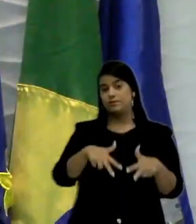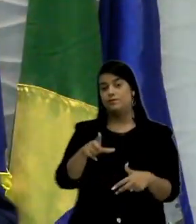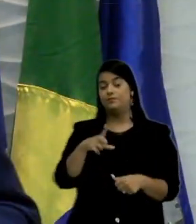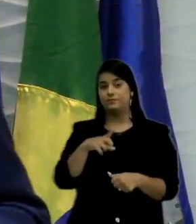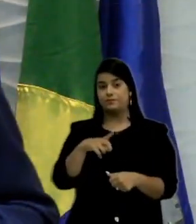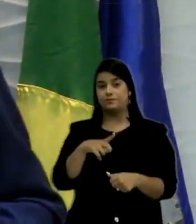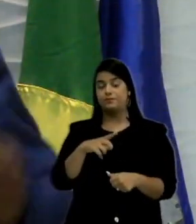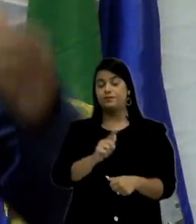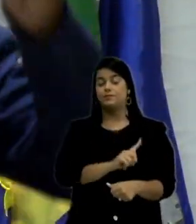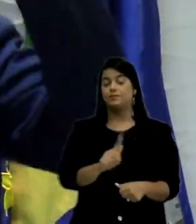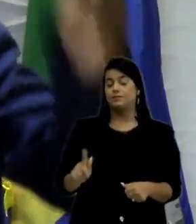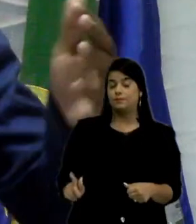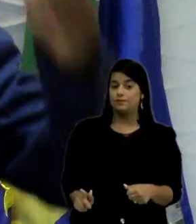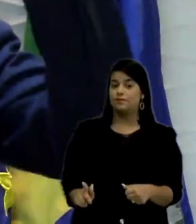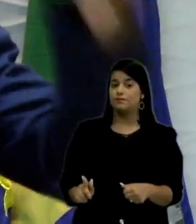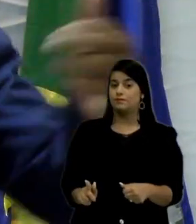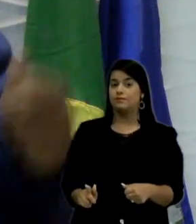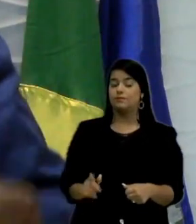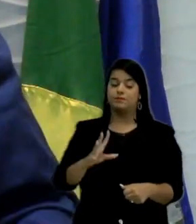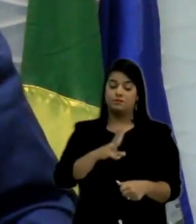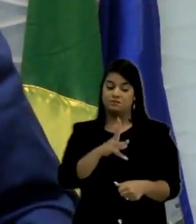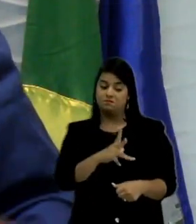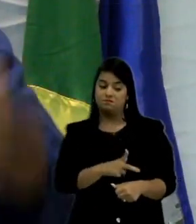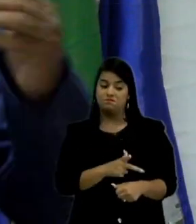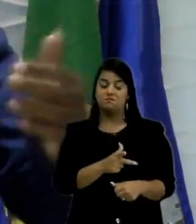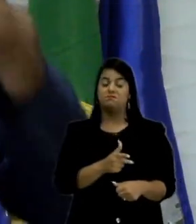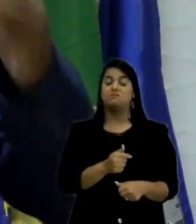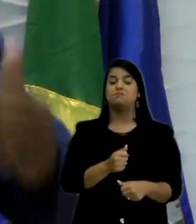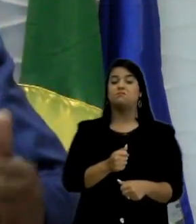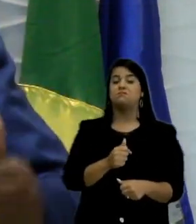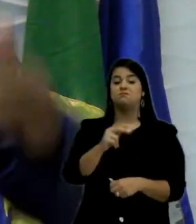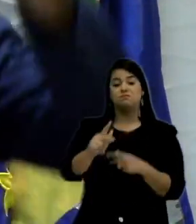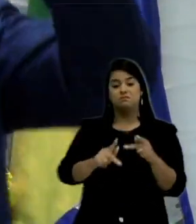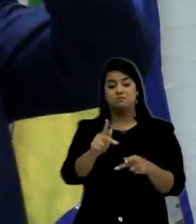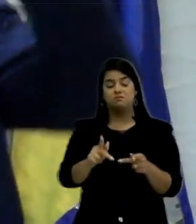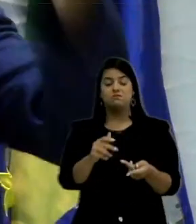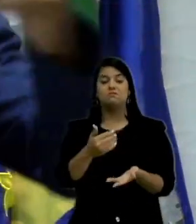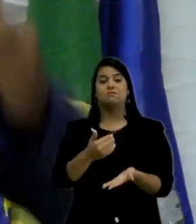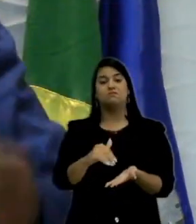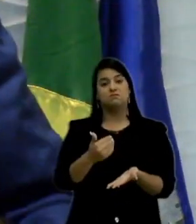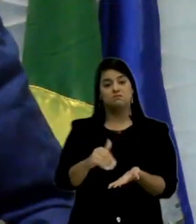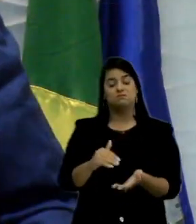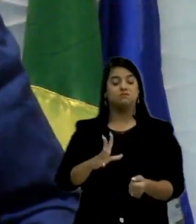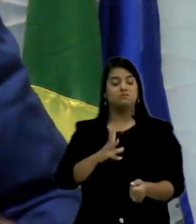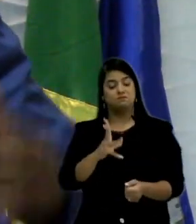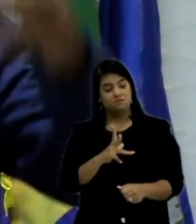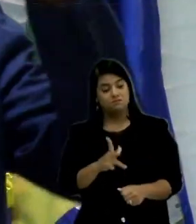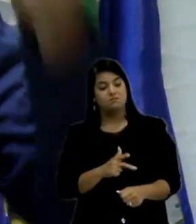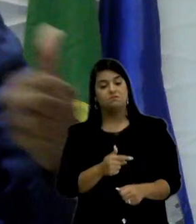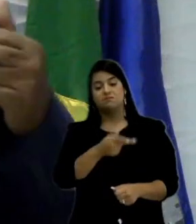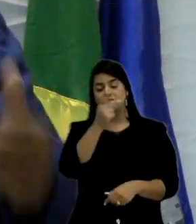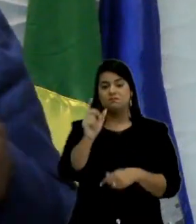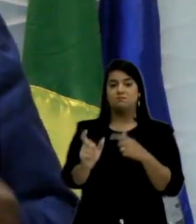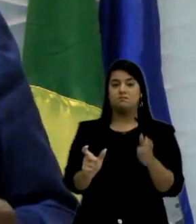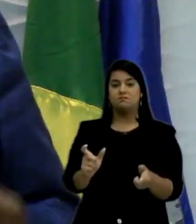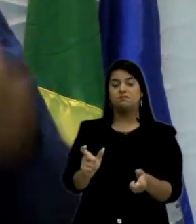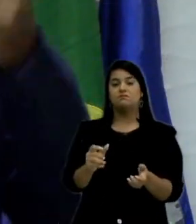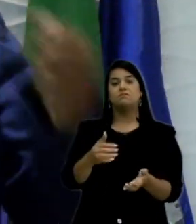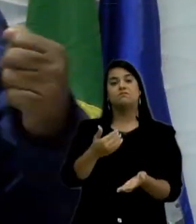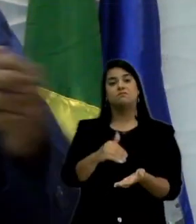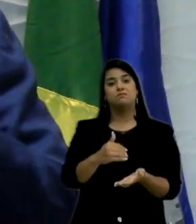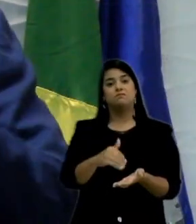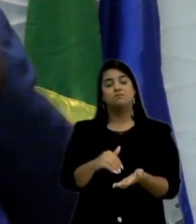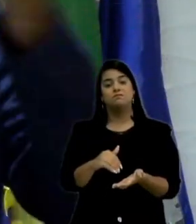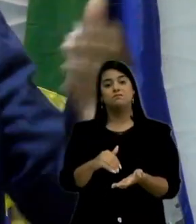um governo que tem o amor ao próximo, tem uma secretária que tem o amor ao próximo, tem um secretário